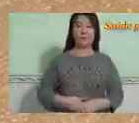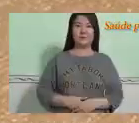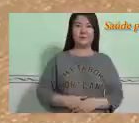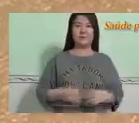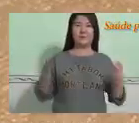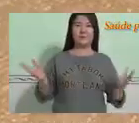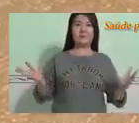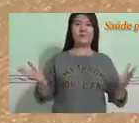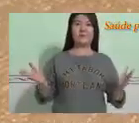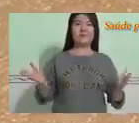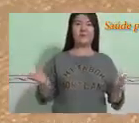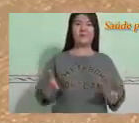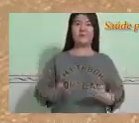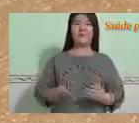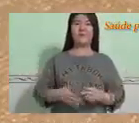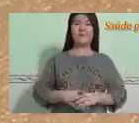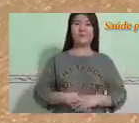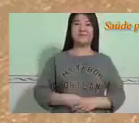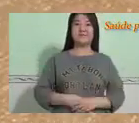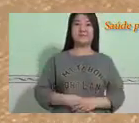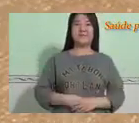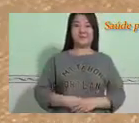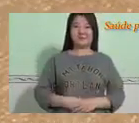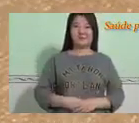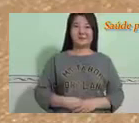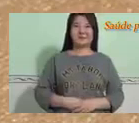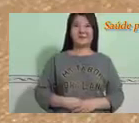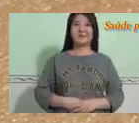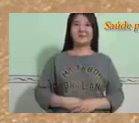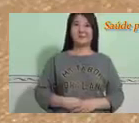seja na orelha, no nariz, na boca ou no umbigo,